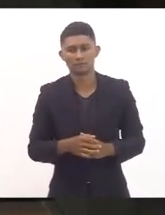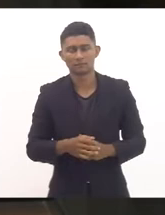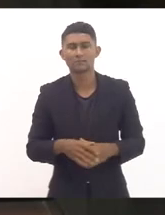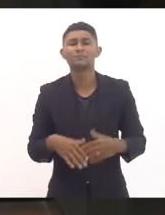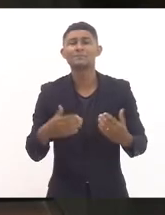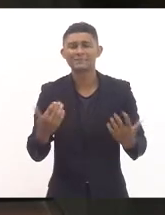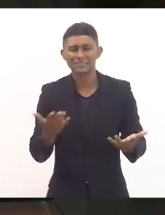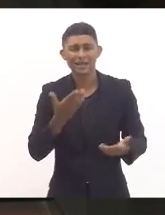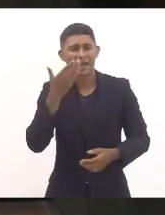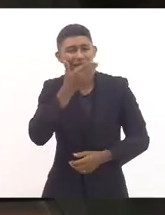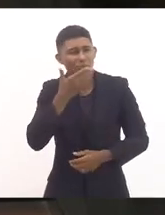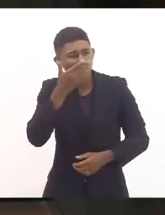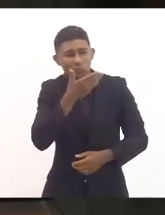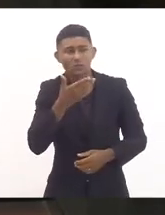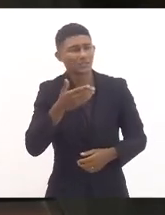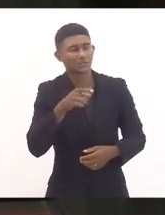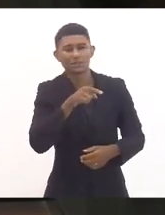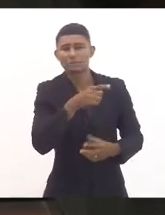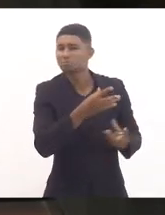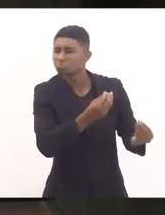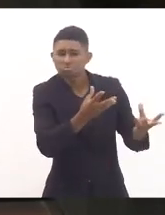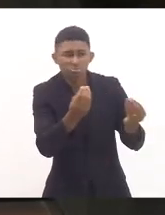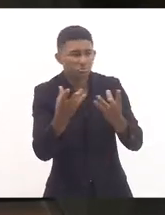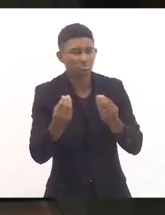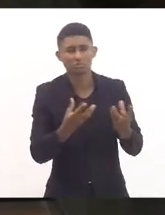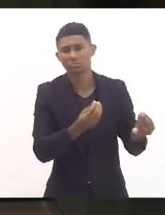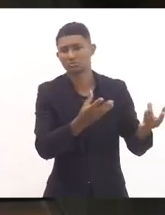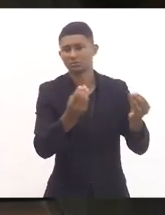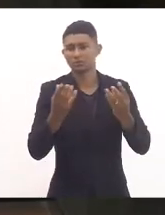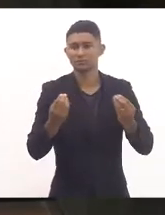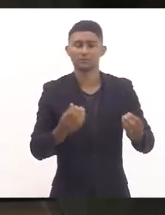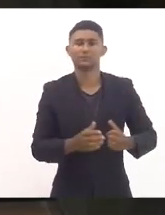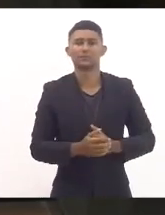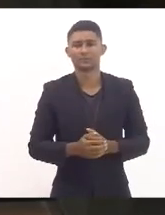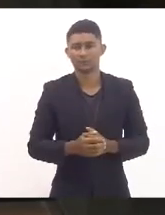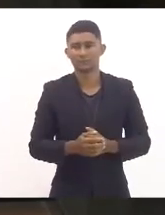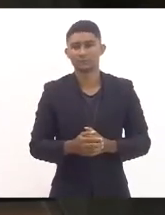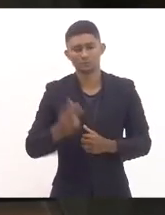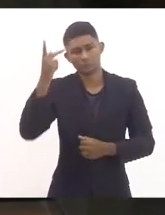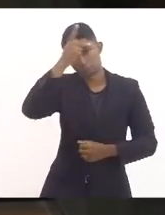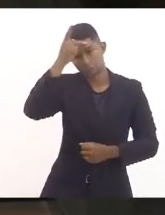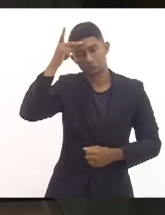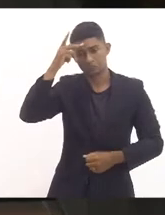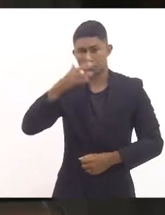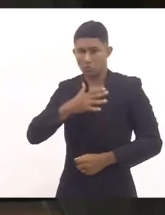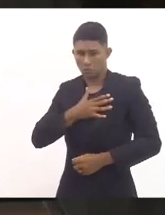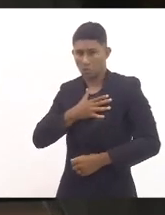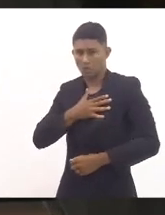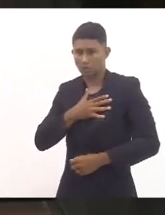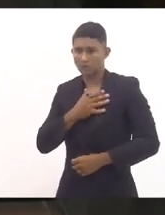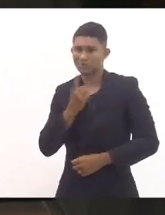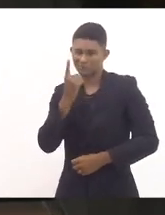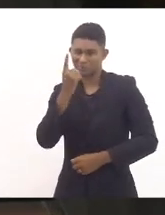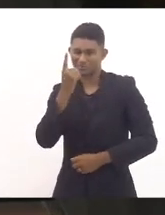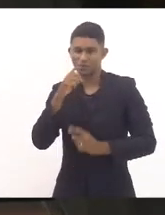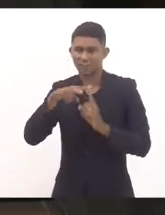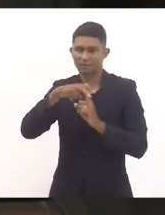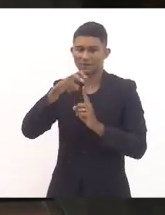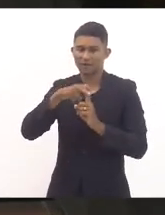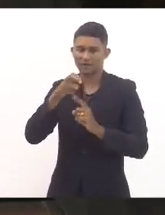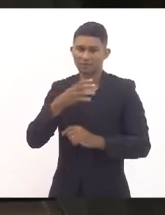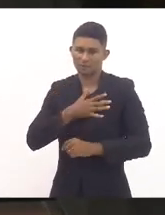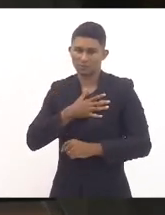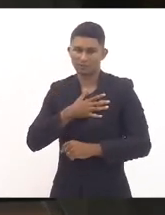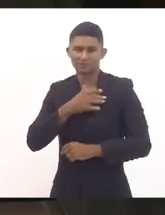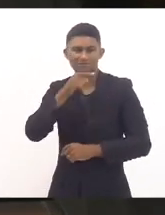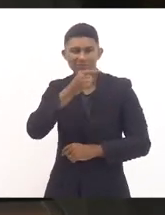Toneladas de açúcar em todos. Inclusive, para quem gosta de um especial que faz muita espuminha,